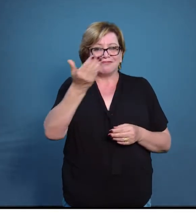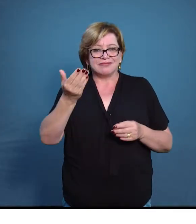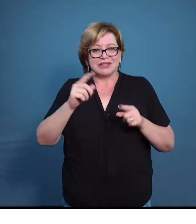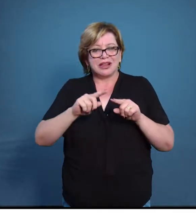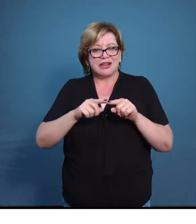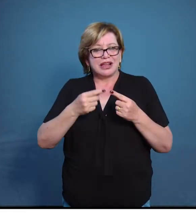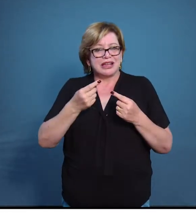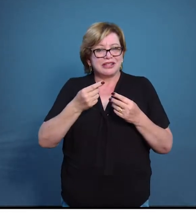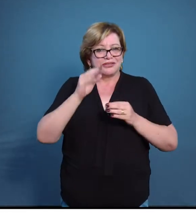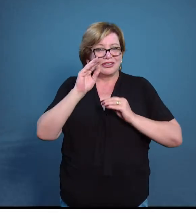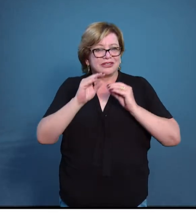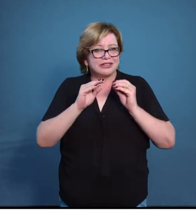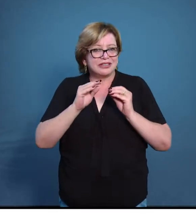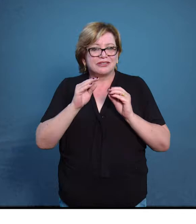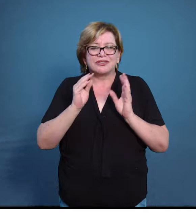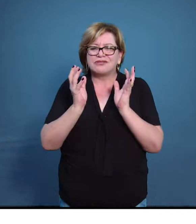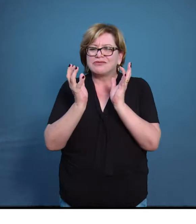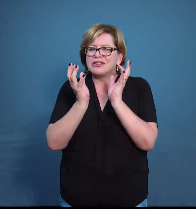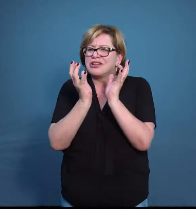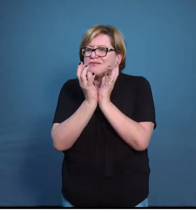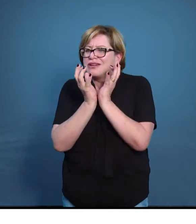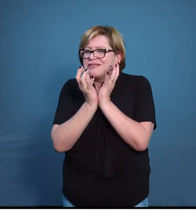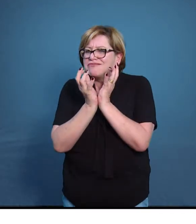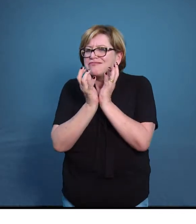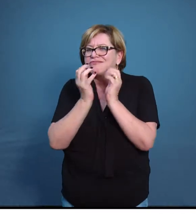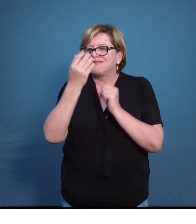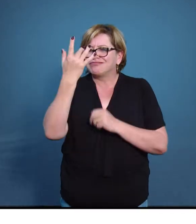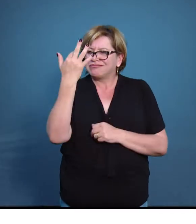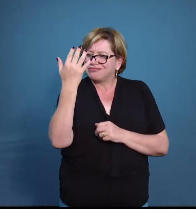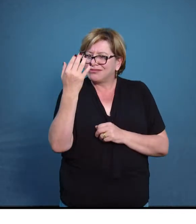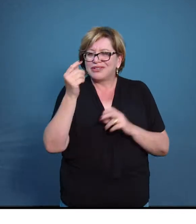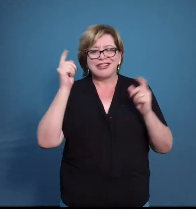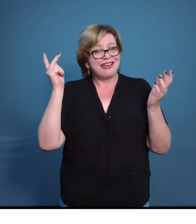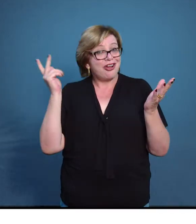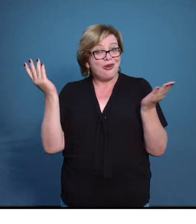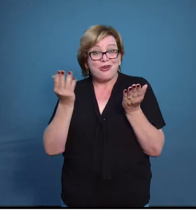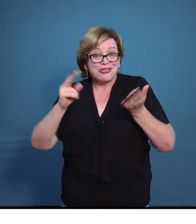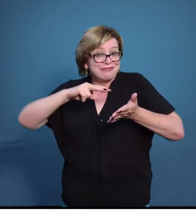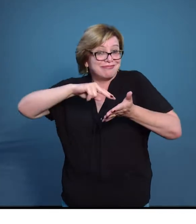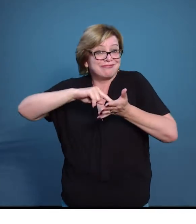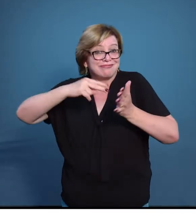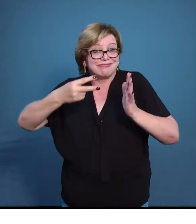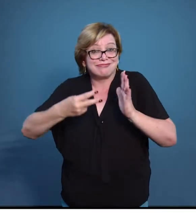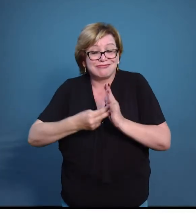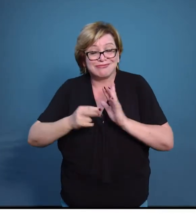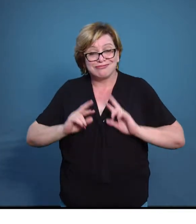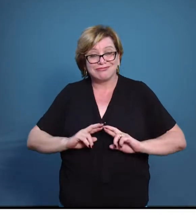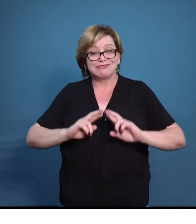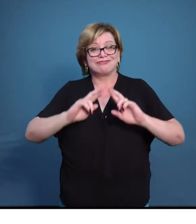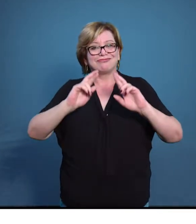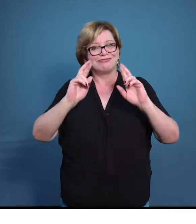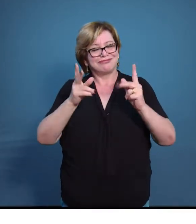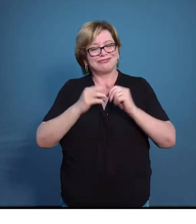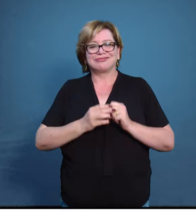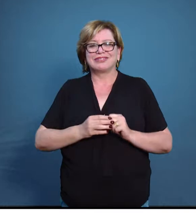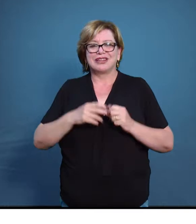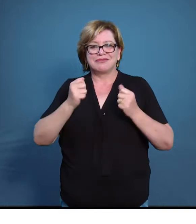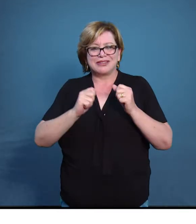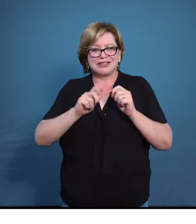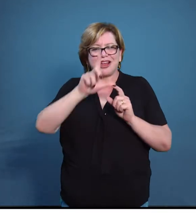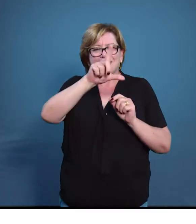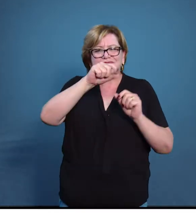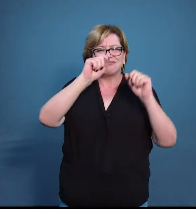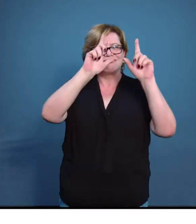mão da moça com uma alface como você via antes. Ou seja, você precisa localizar